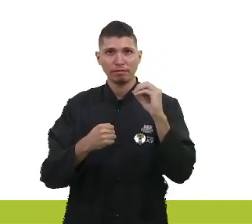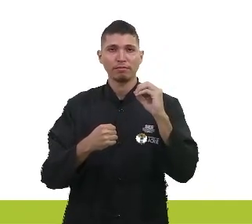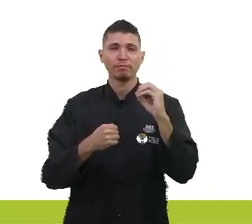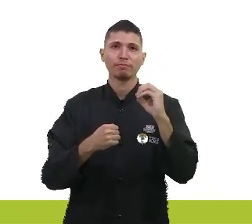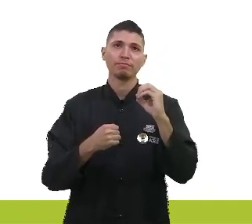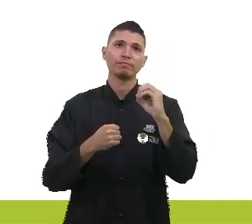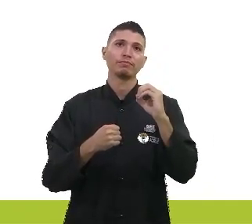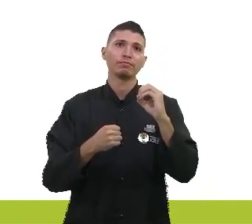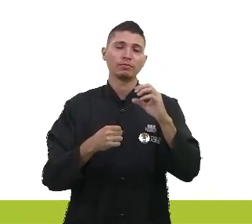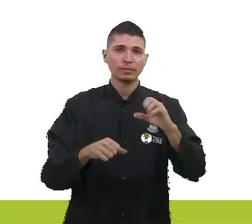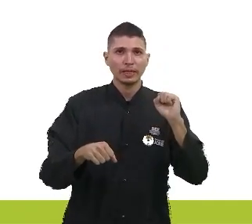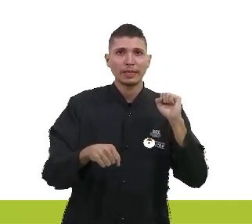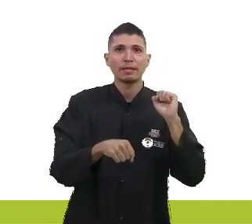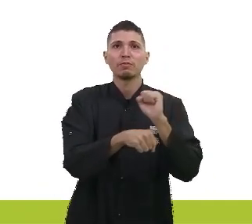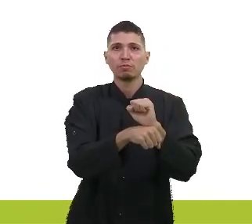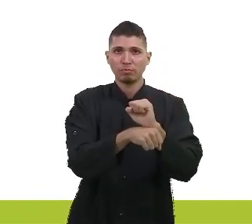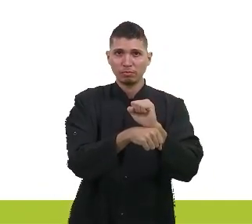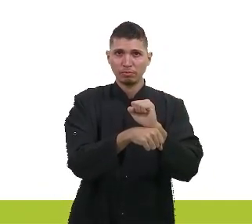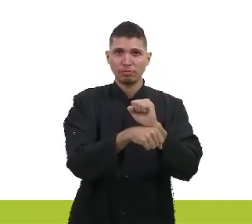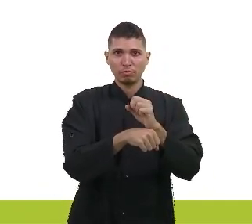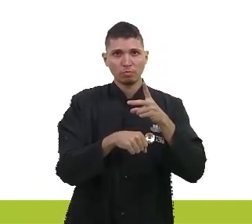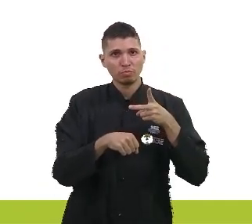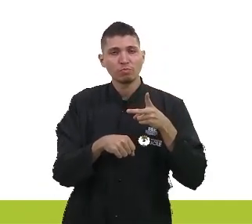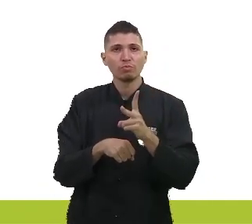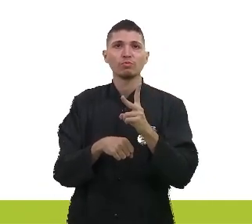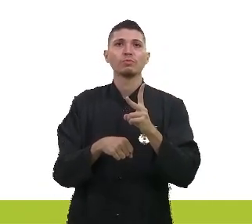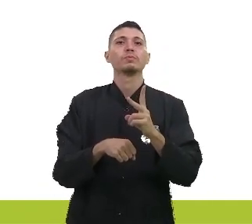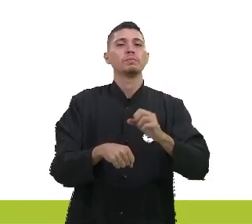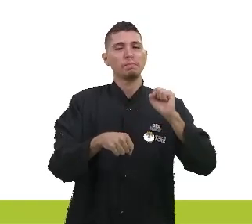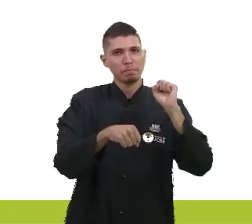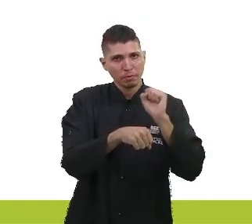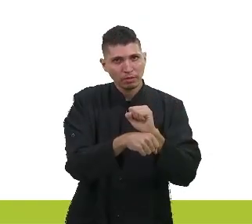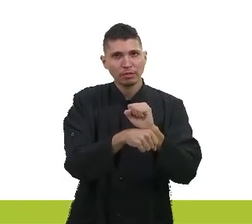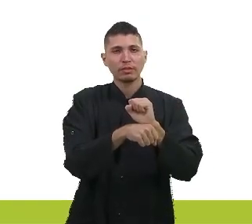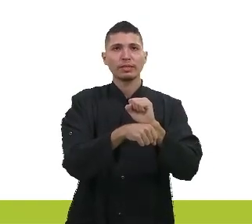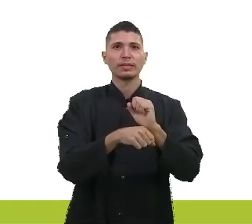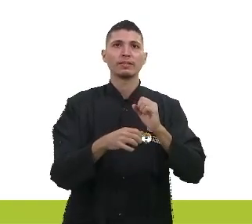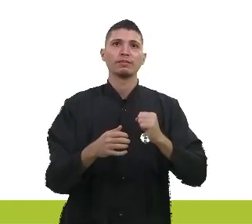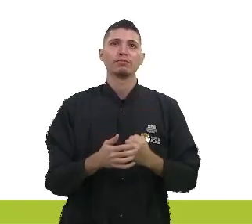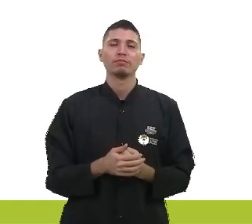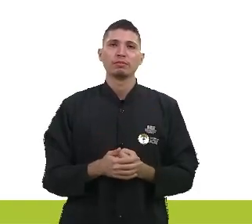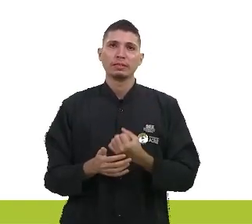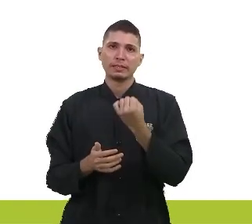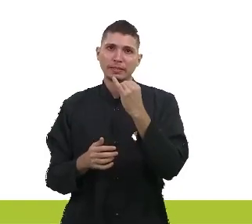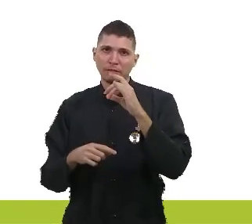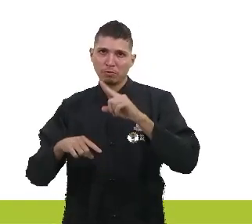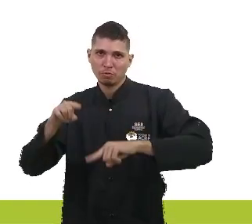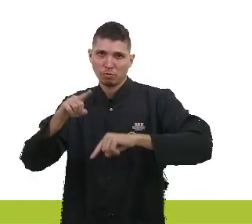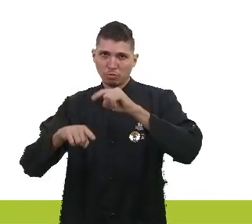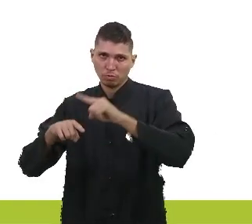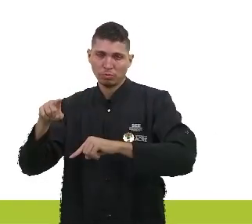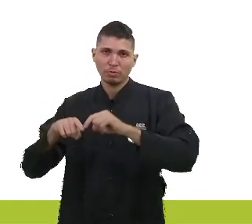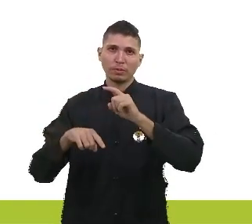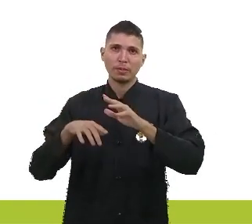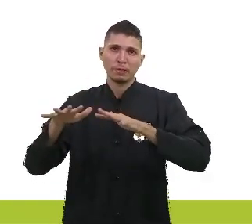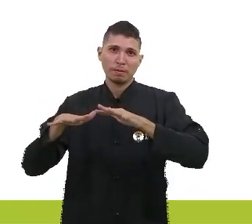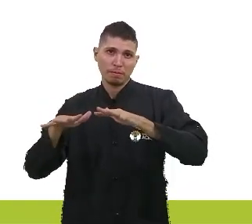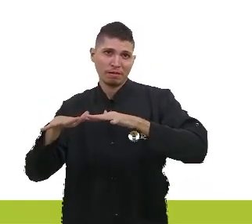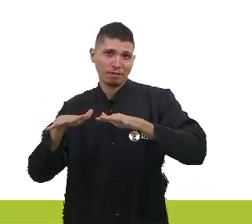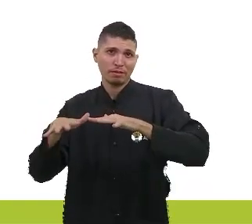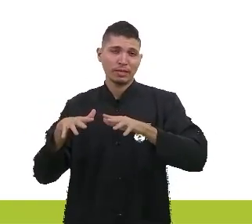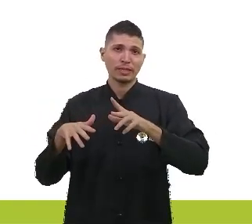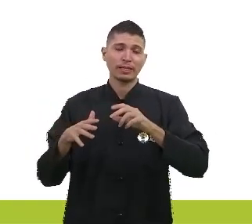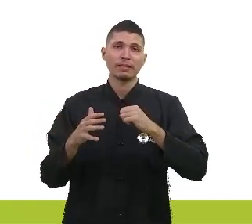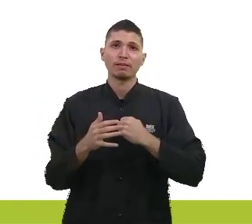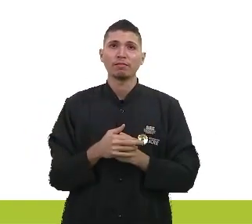repouso, a tendência dele é permanecer em repouso. Sobre o corpo em movimento, a tendência dele